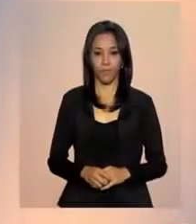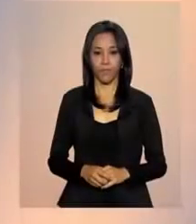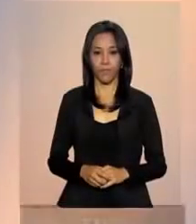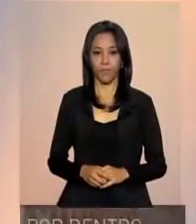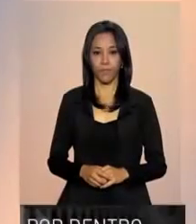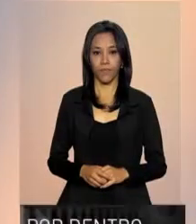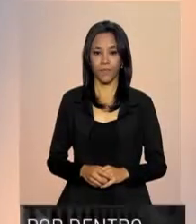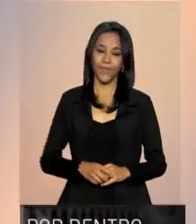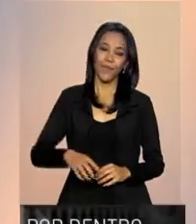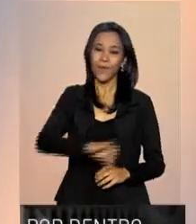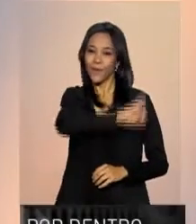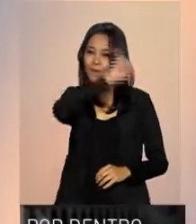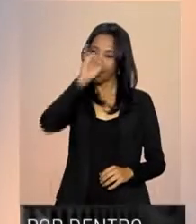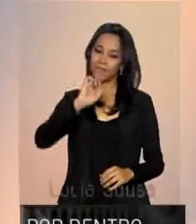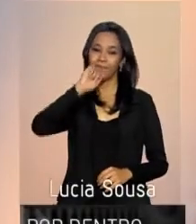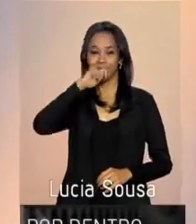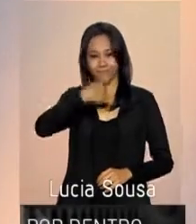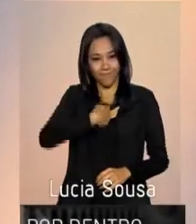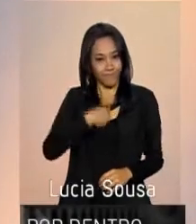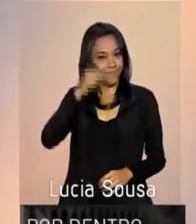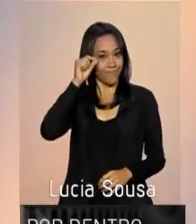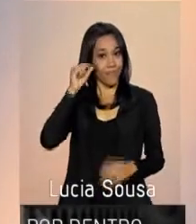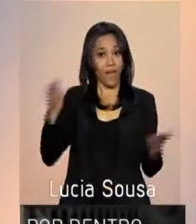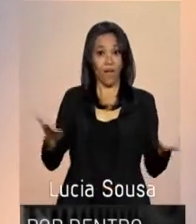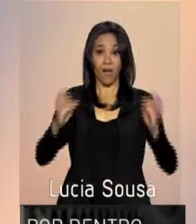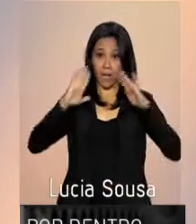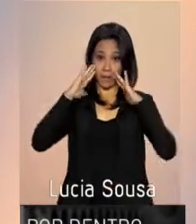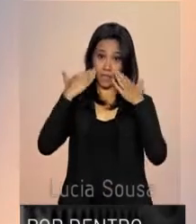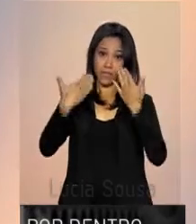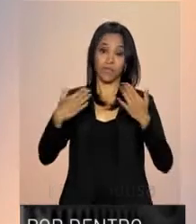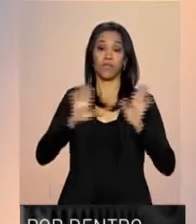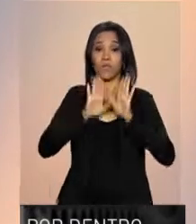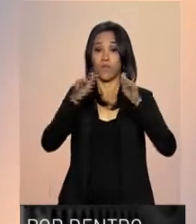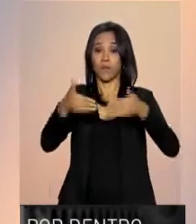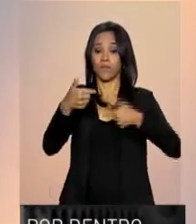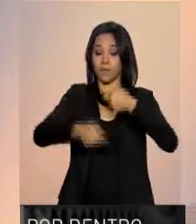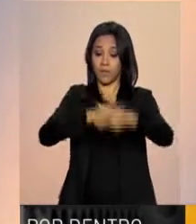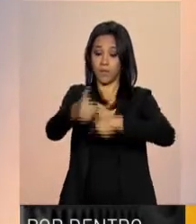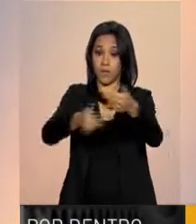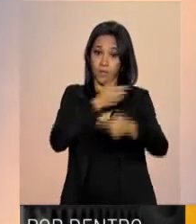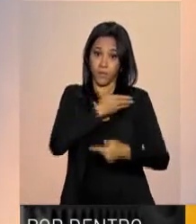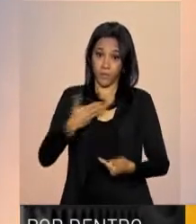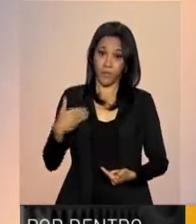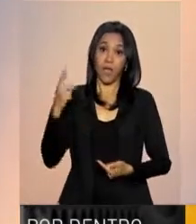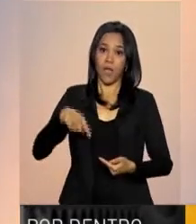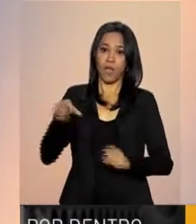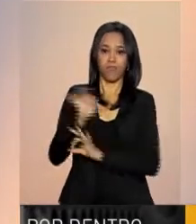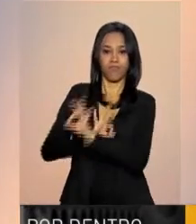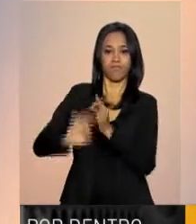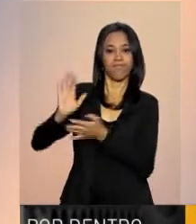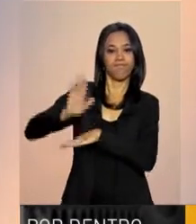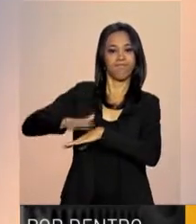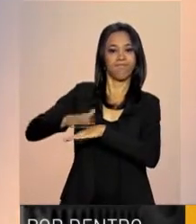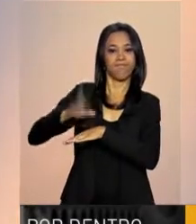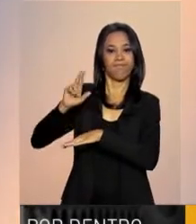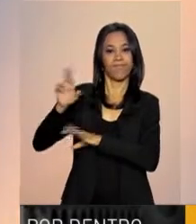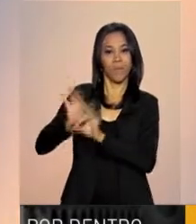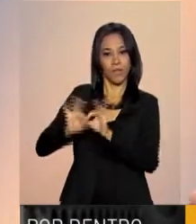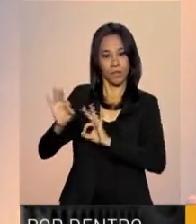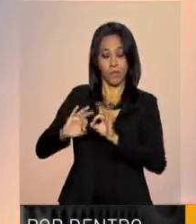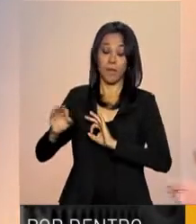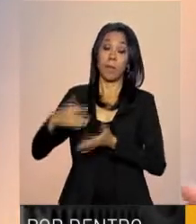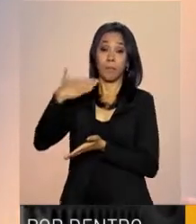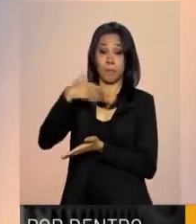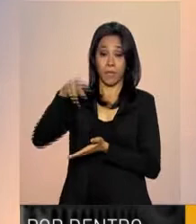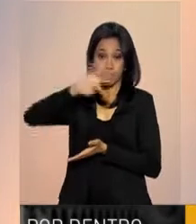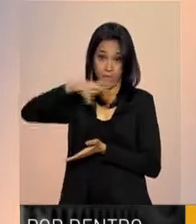olá eu sou o cara bate no ar a partir de agora por dentro do governo uma produção da secretaria de comunicação social da presidência da república em parceria